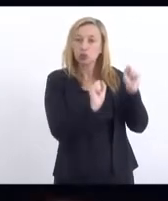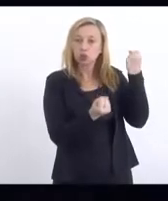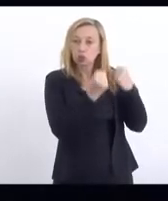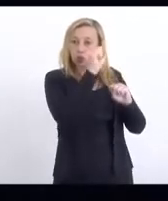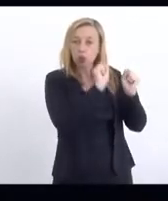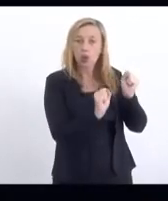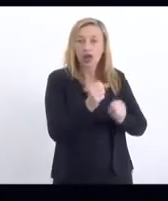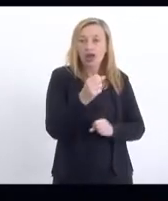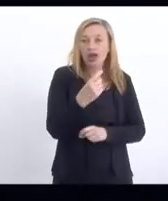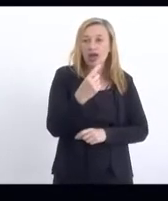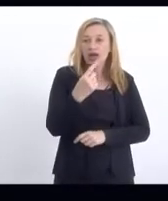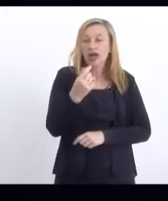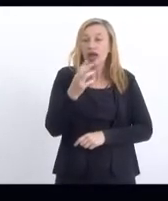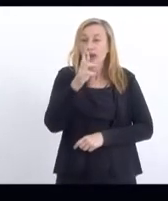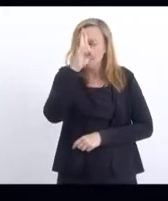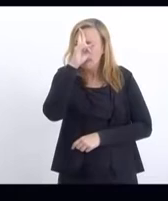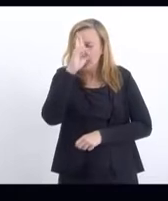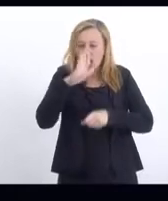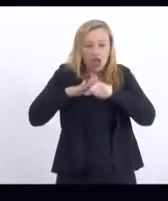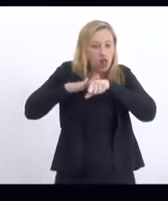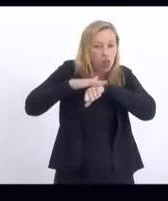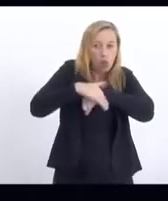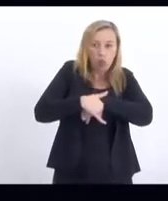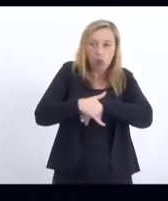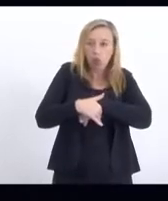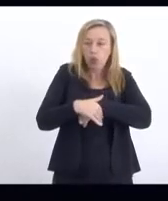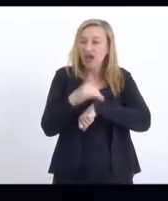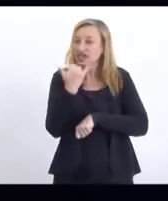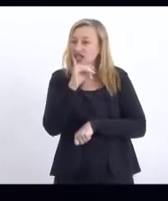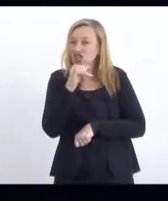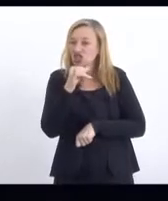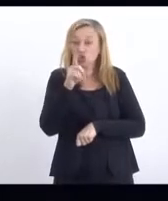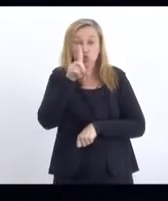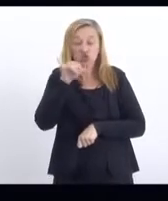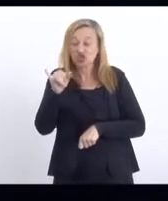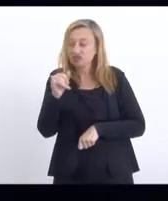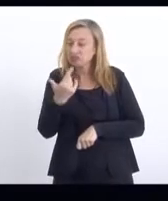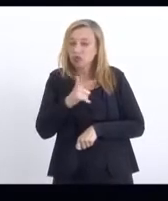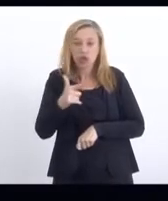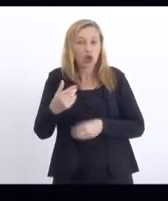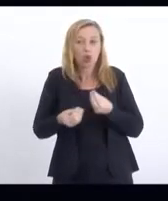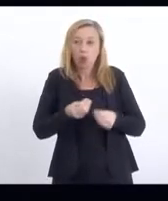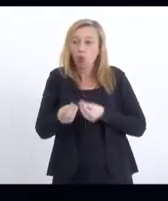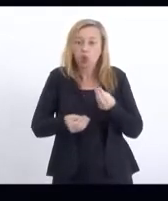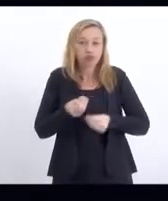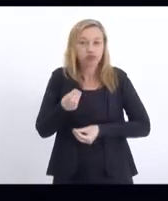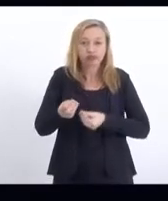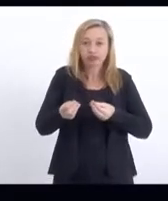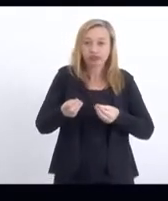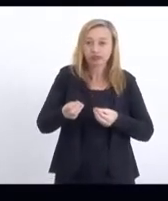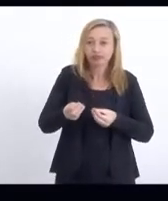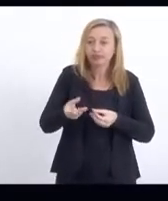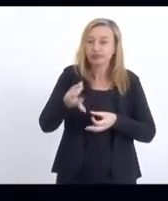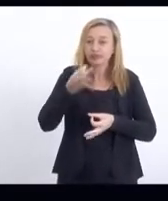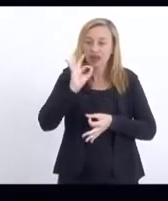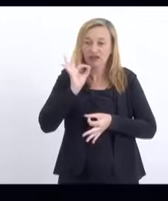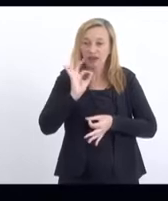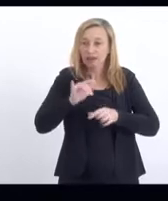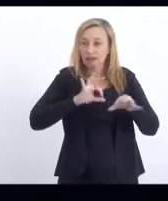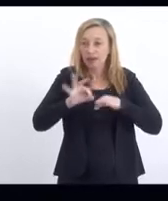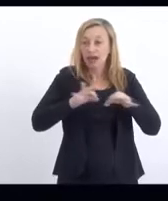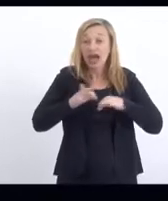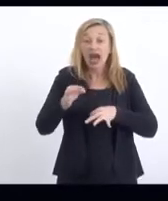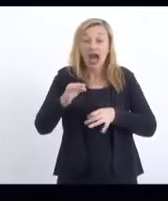meia-noite. A energia durante o dia não dá para tocar as máquinas para trabalhar no café em Varriçai. A prefeitura